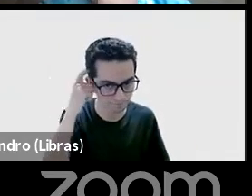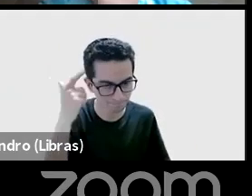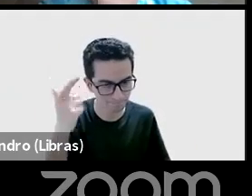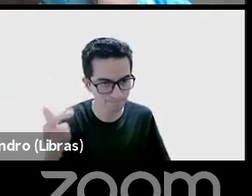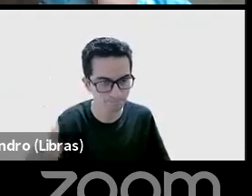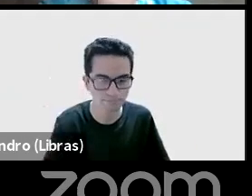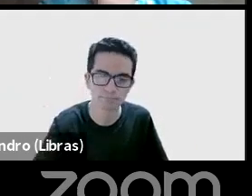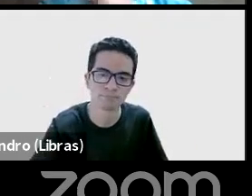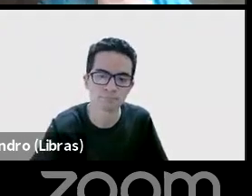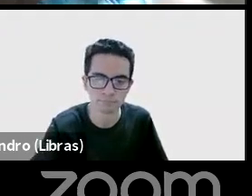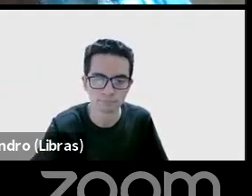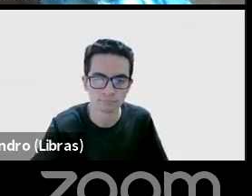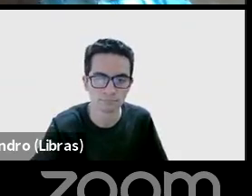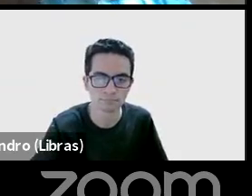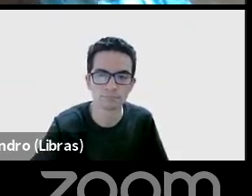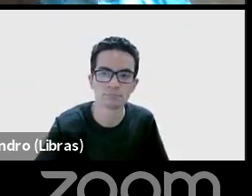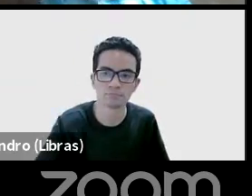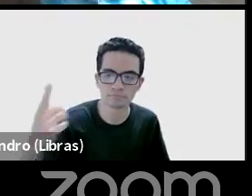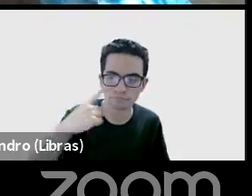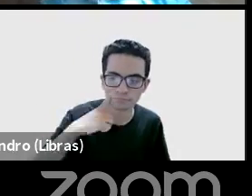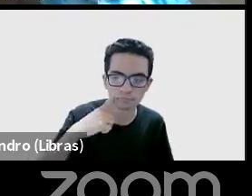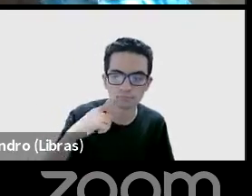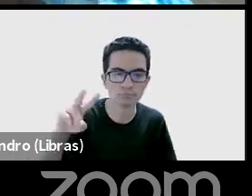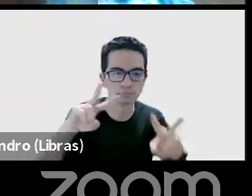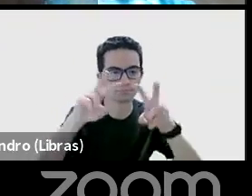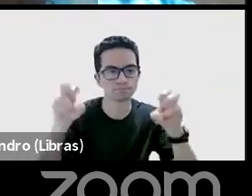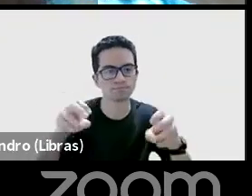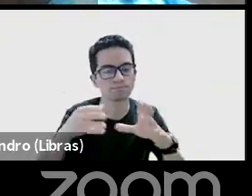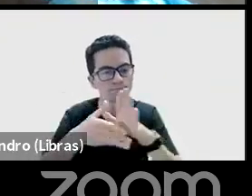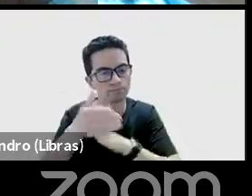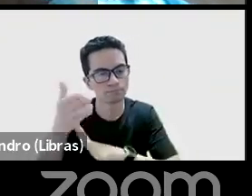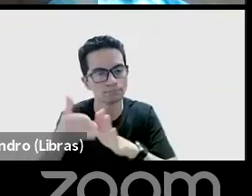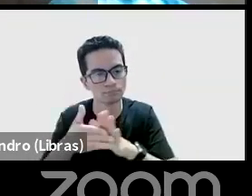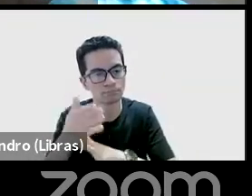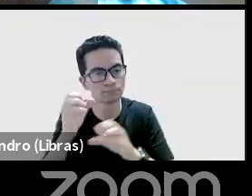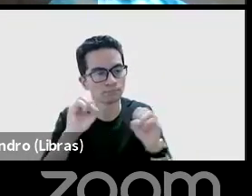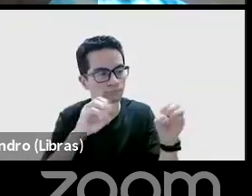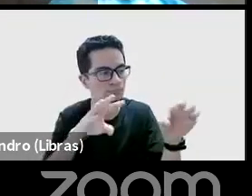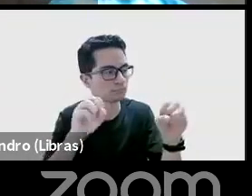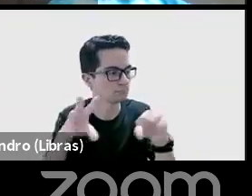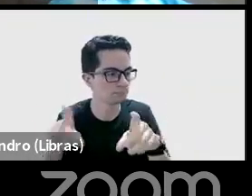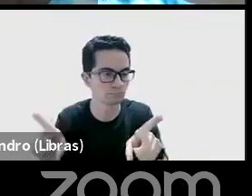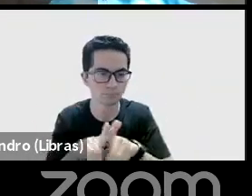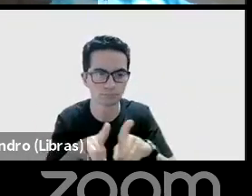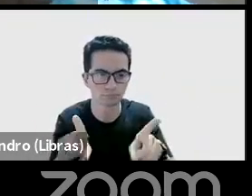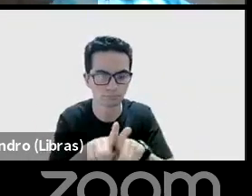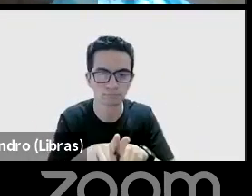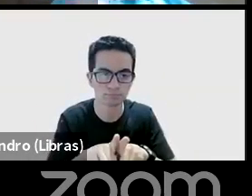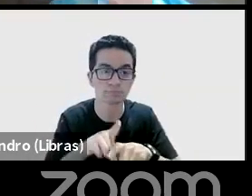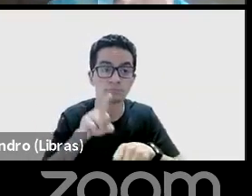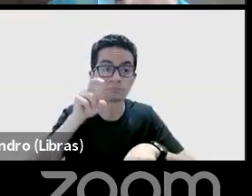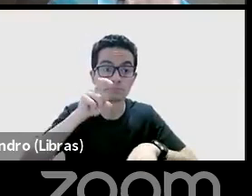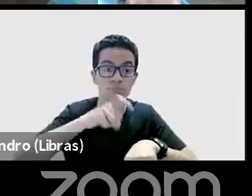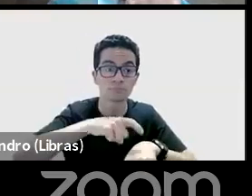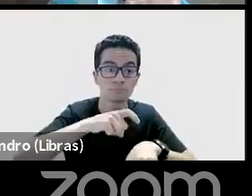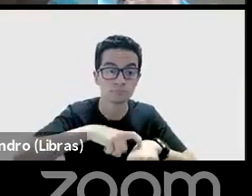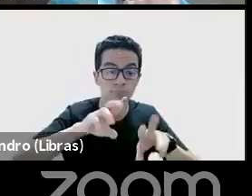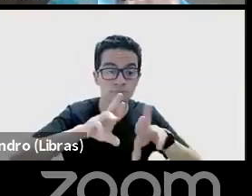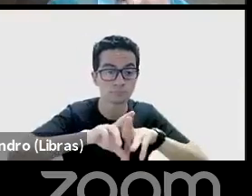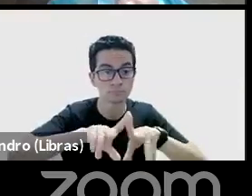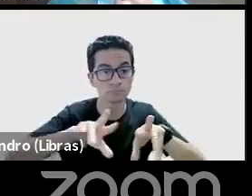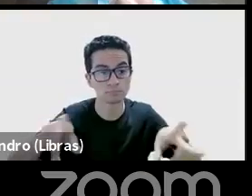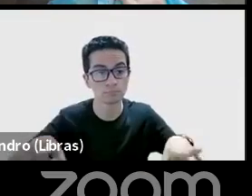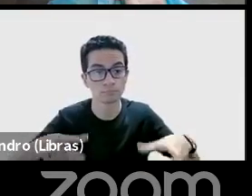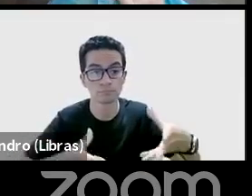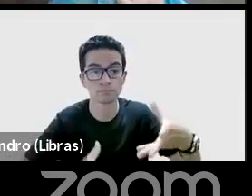O Conselho, né, Nacional de Educação, o relator, incorporou várias coisas, né? Mas ele fez uma incorporação lá